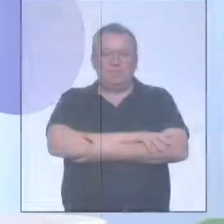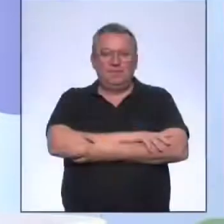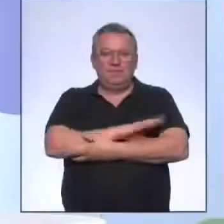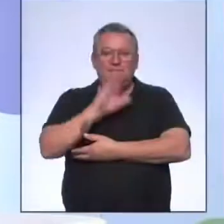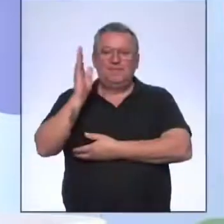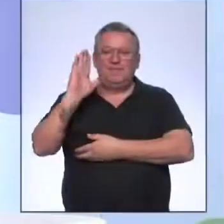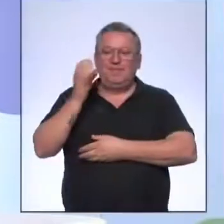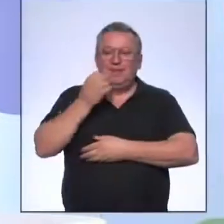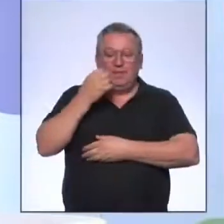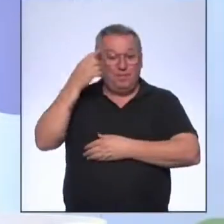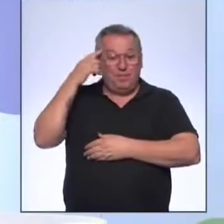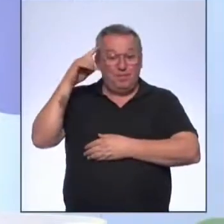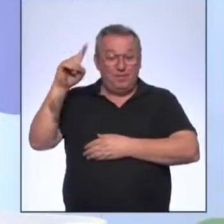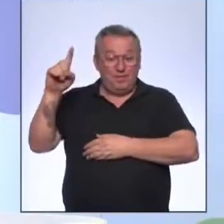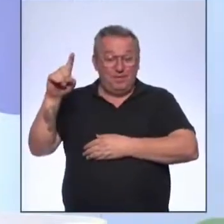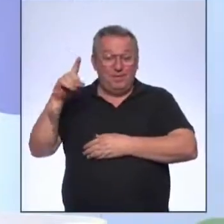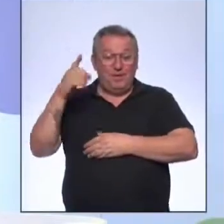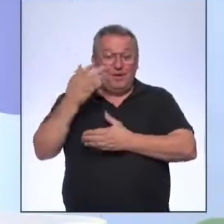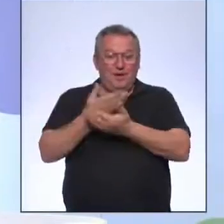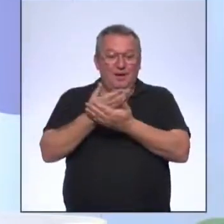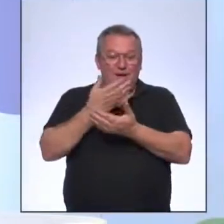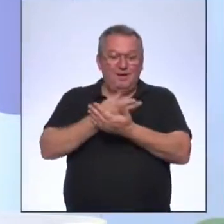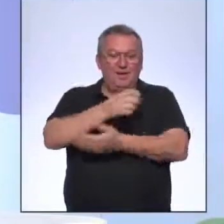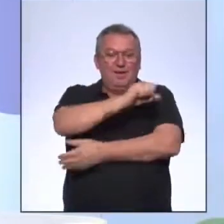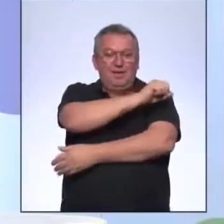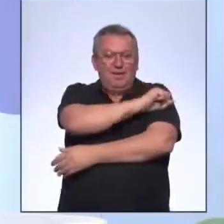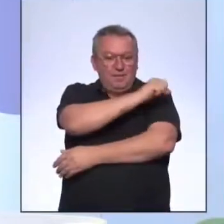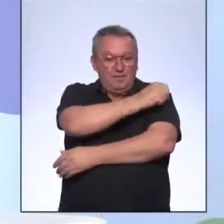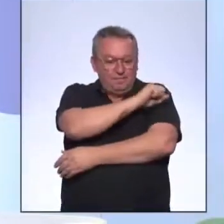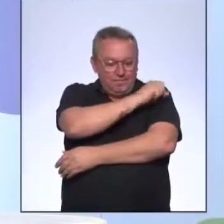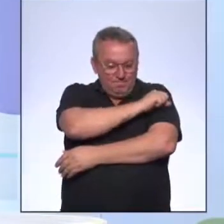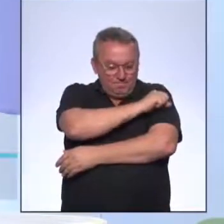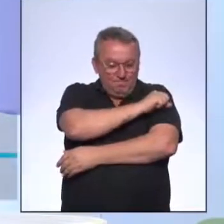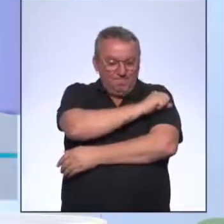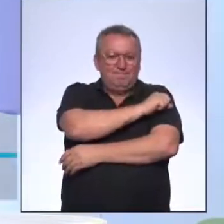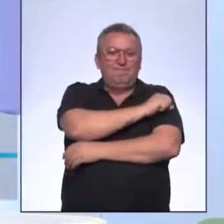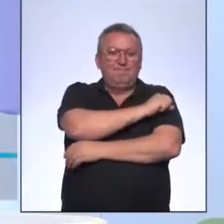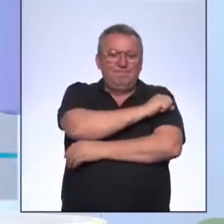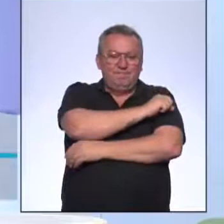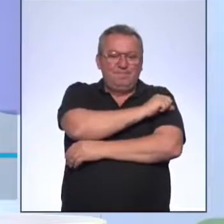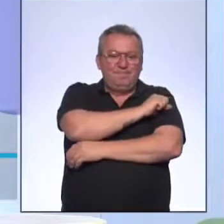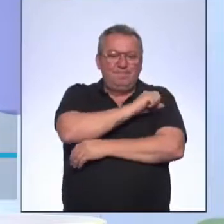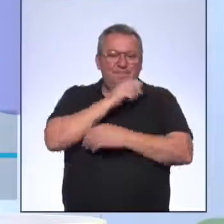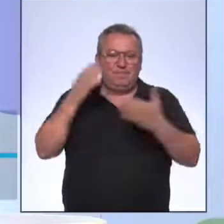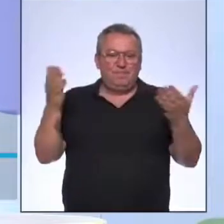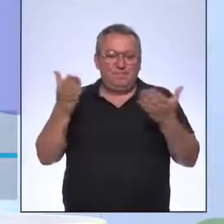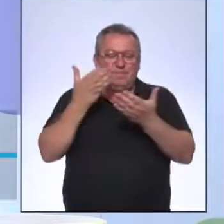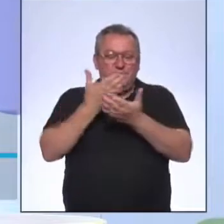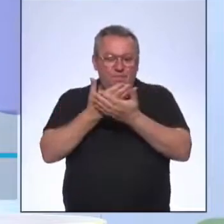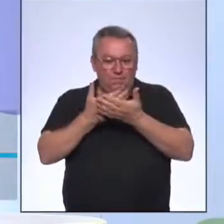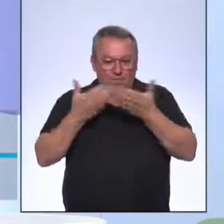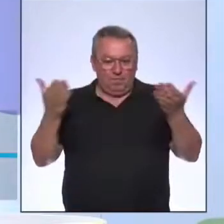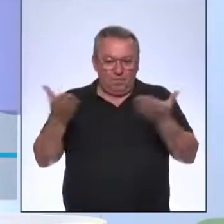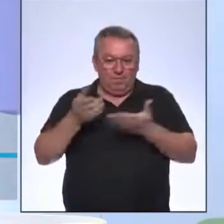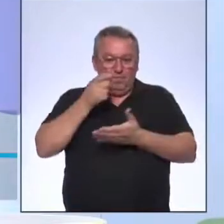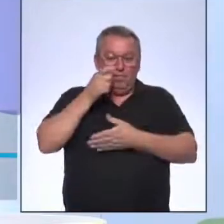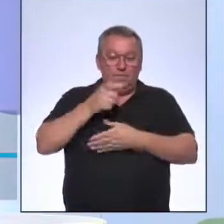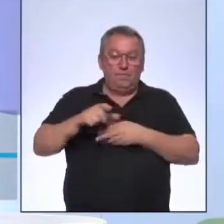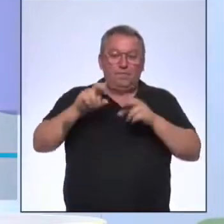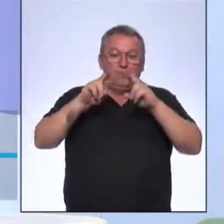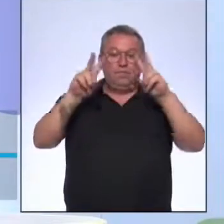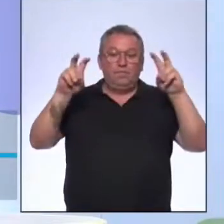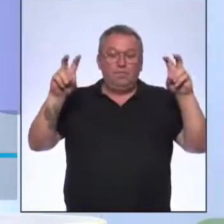Olá, alunos, bom dia. Esta é uma aula para o 8º ano do ensino fundamental. E na aula de hoje nós vamos ver como